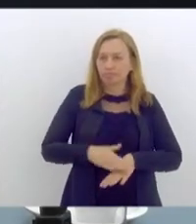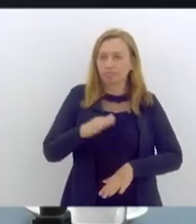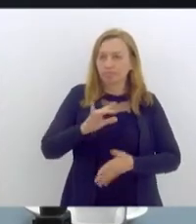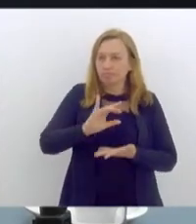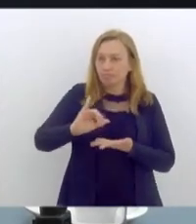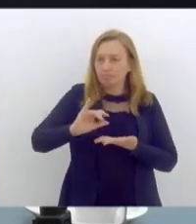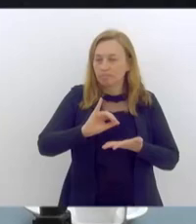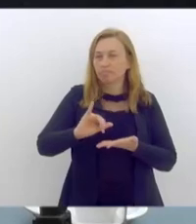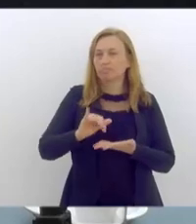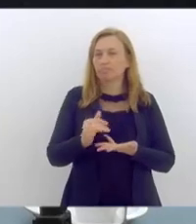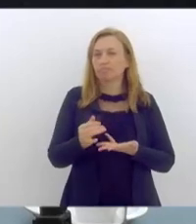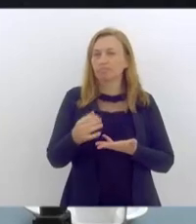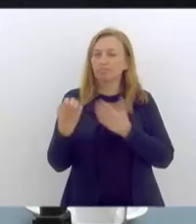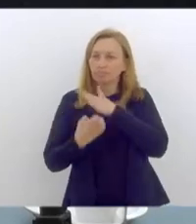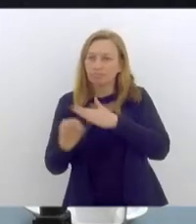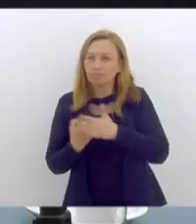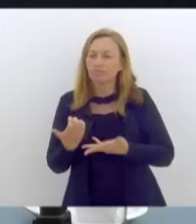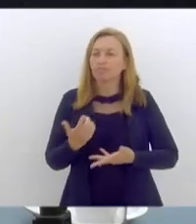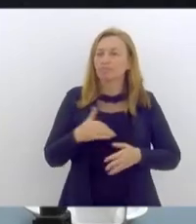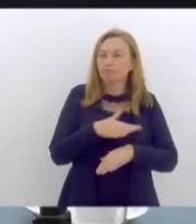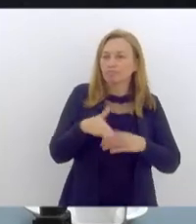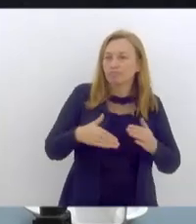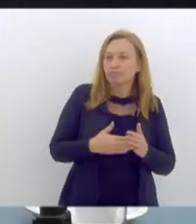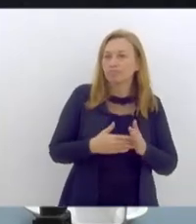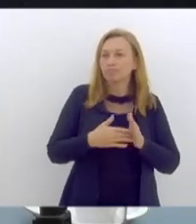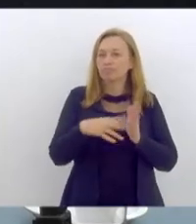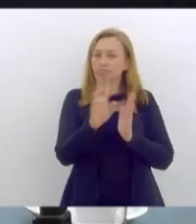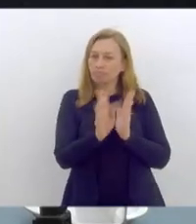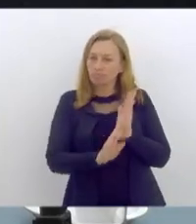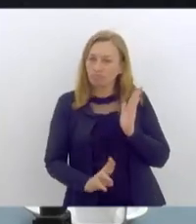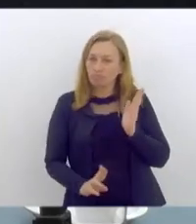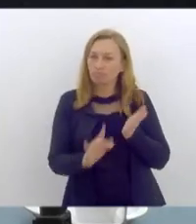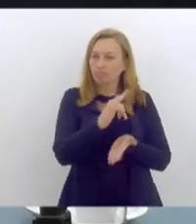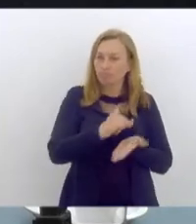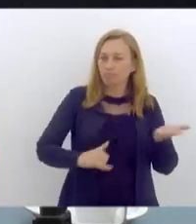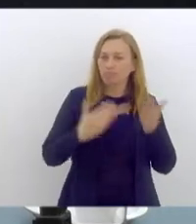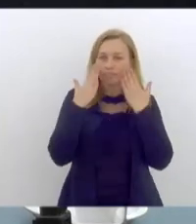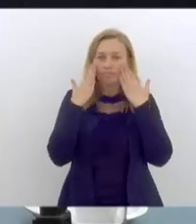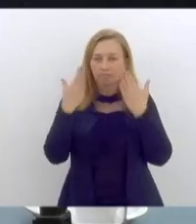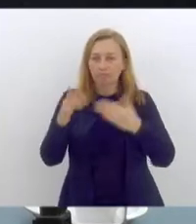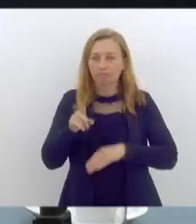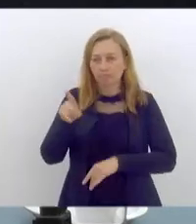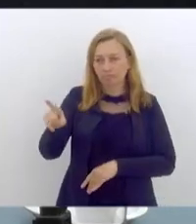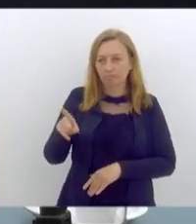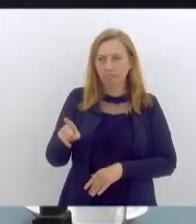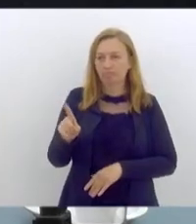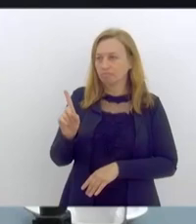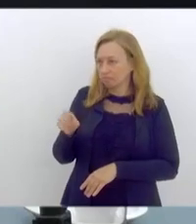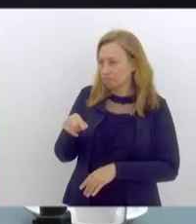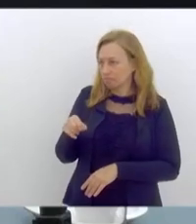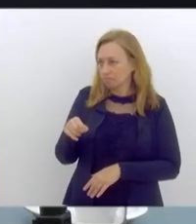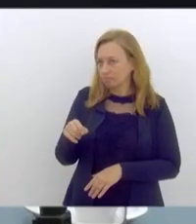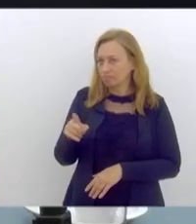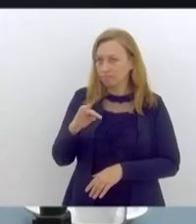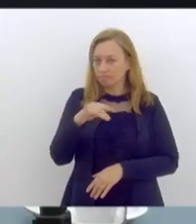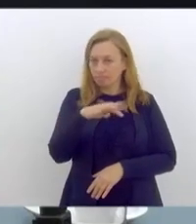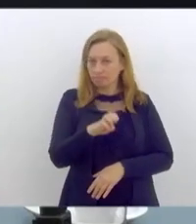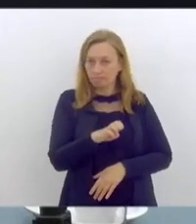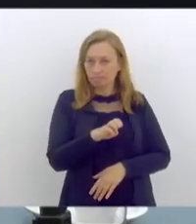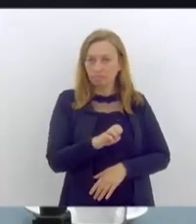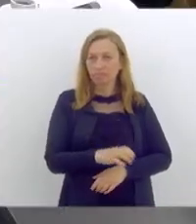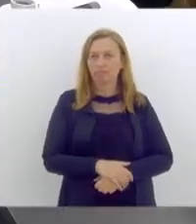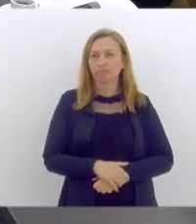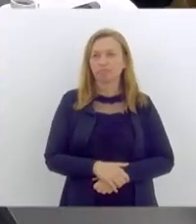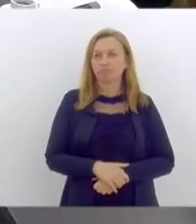de giro da da empresa e tem todo uma lista de documentos que a empresa tem que apresentar lá na agência não é isso Tatiane deixa